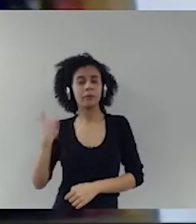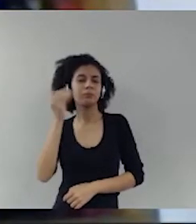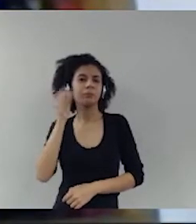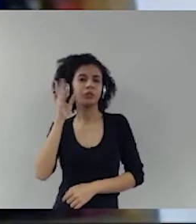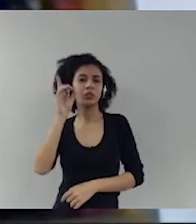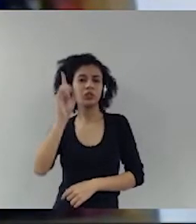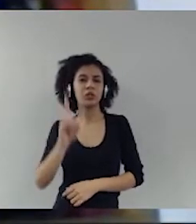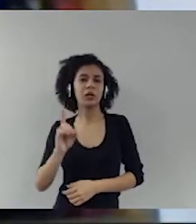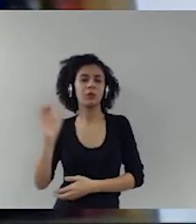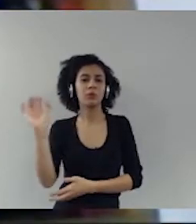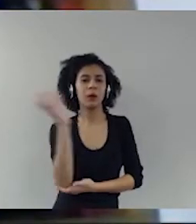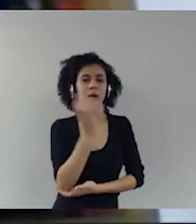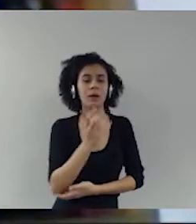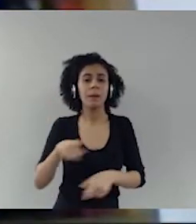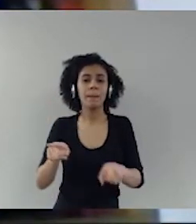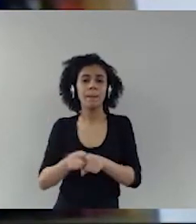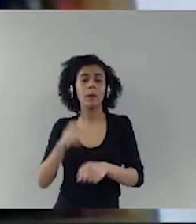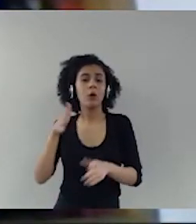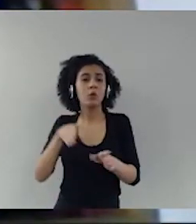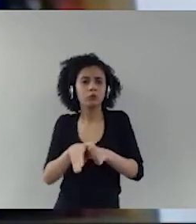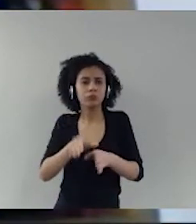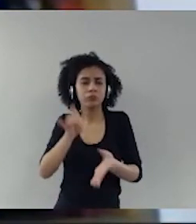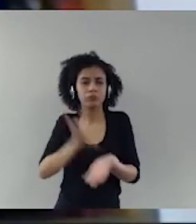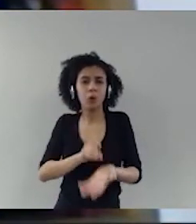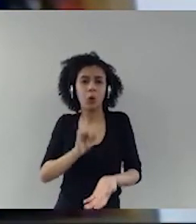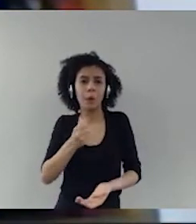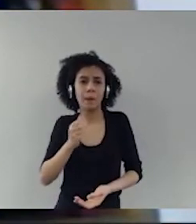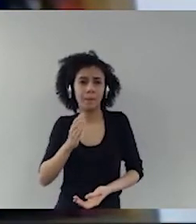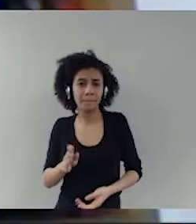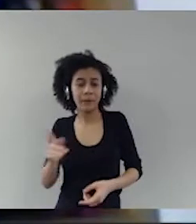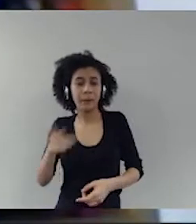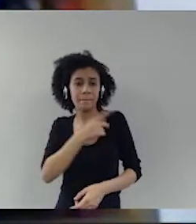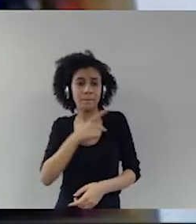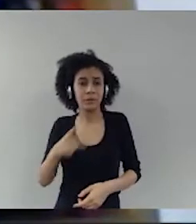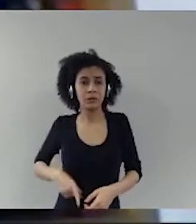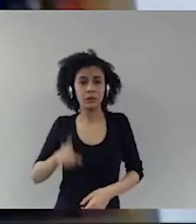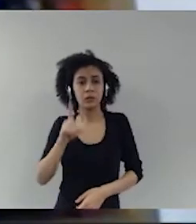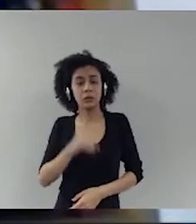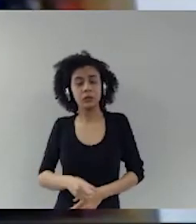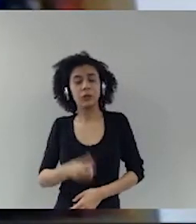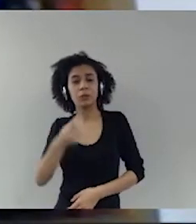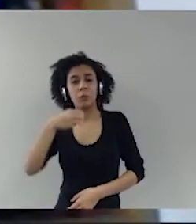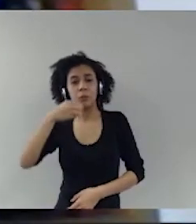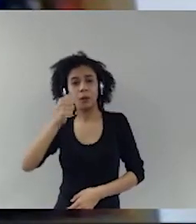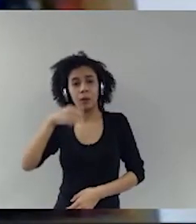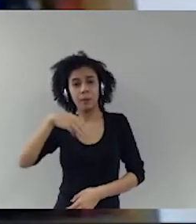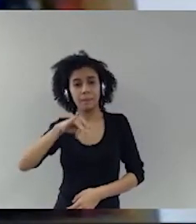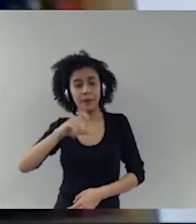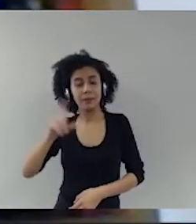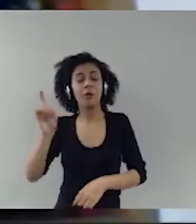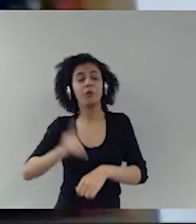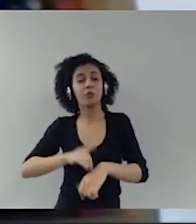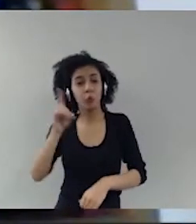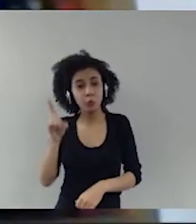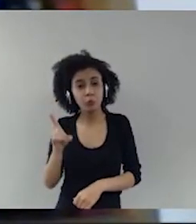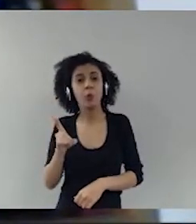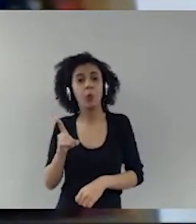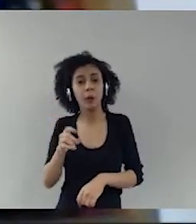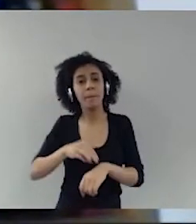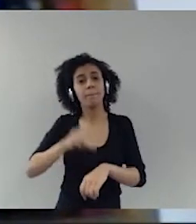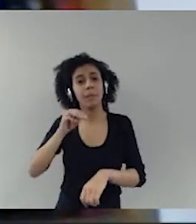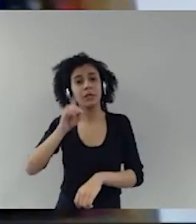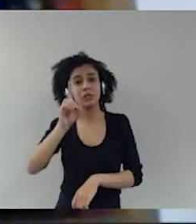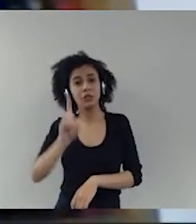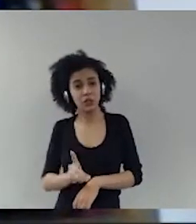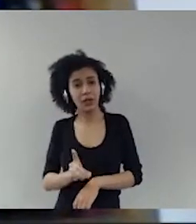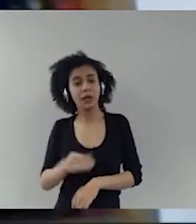Ambiental e Minerário, conselheira federal da OAB, presidente da Comissão Nacional de Direito Ambiental da OAB, doutora e mestre em